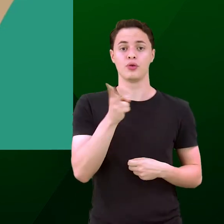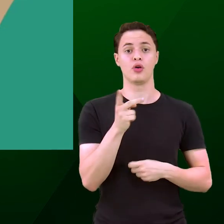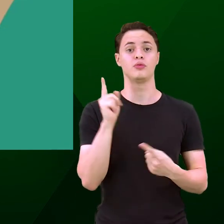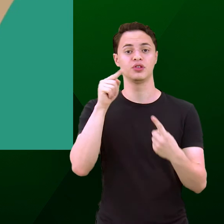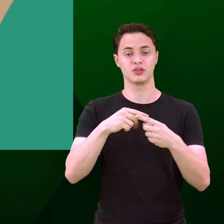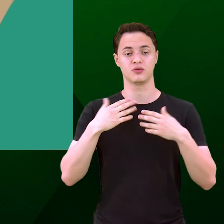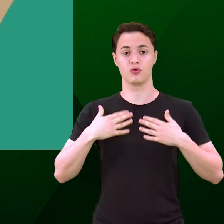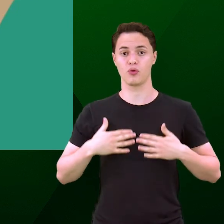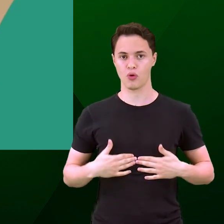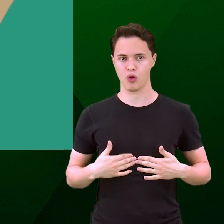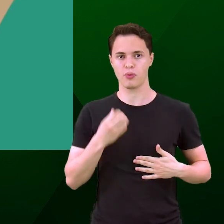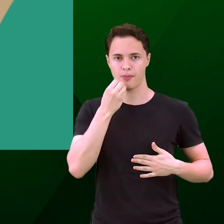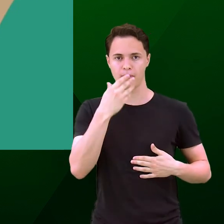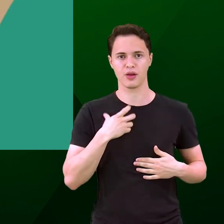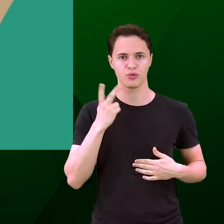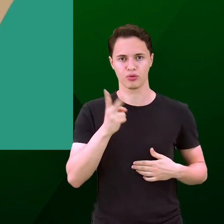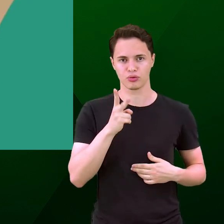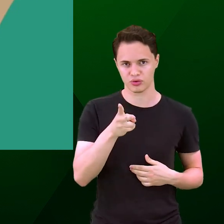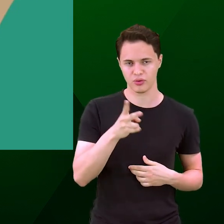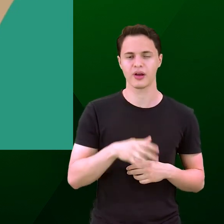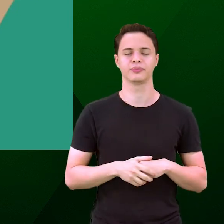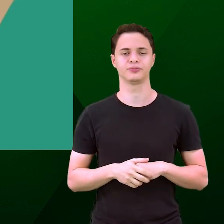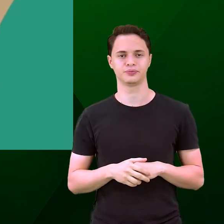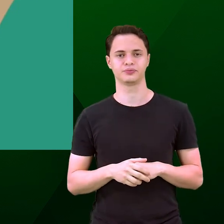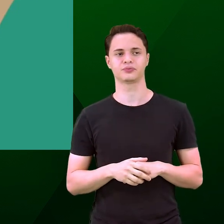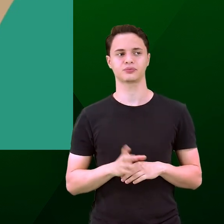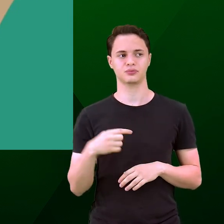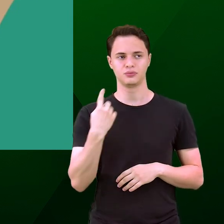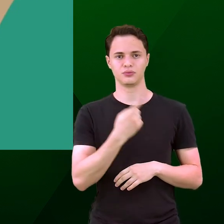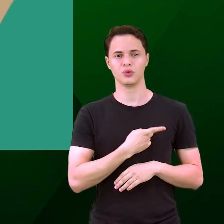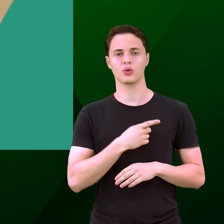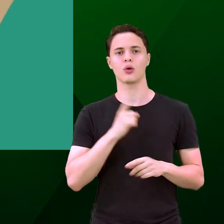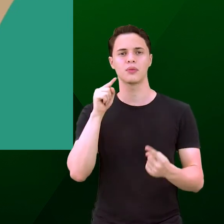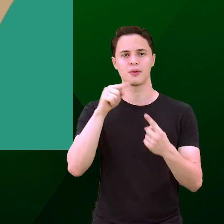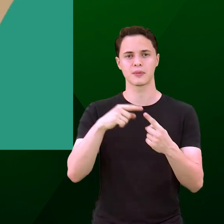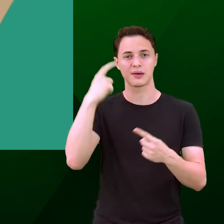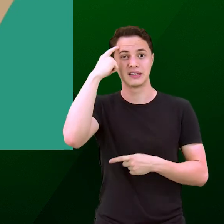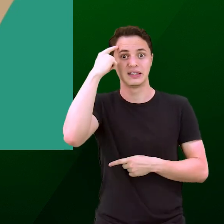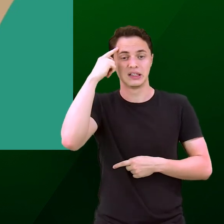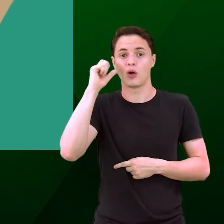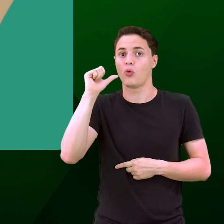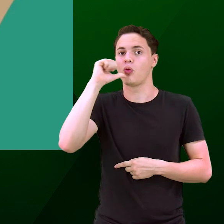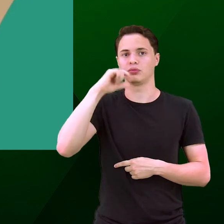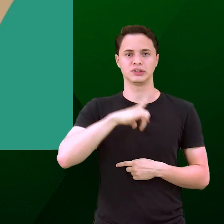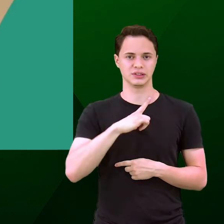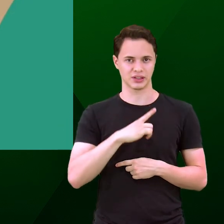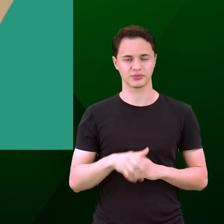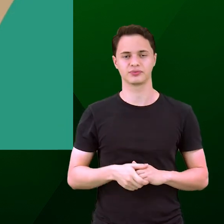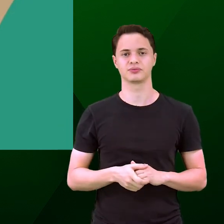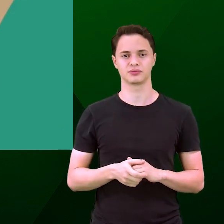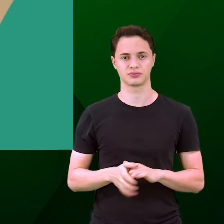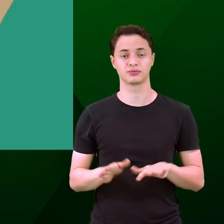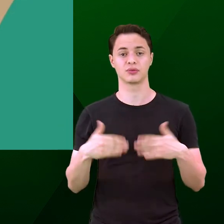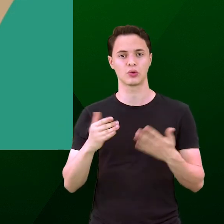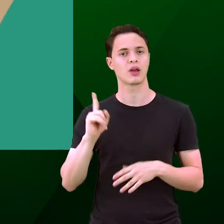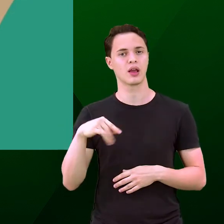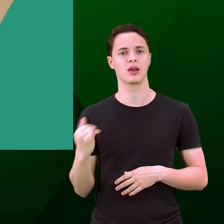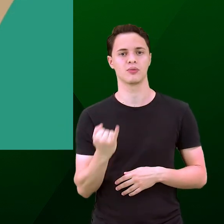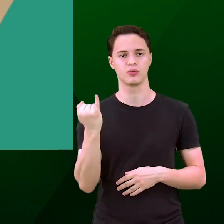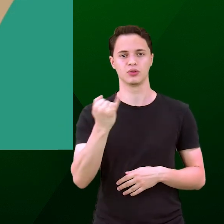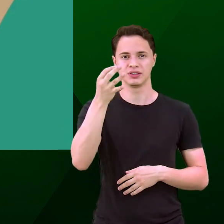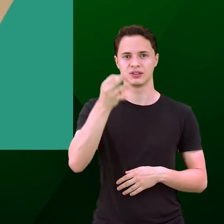sendo repetitivo aqui, tá? Então é importante dormir bem, né? Ter um período de sono definido aí para essa